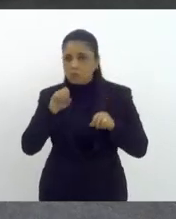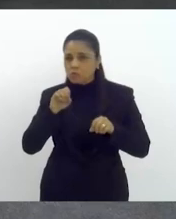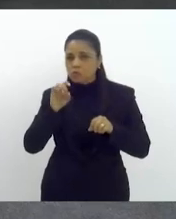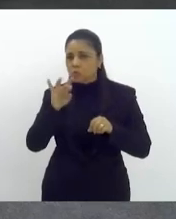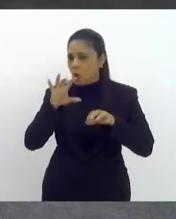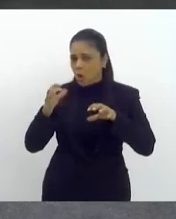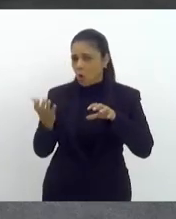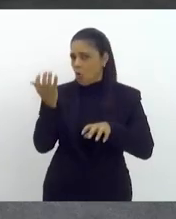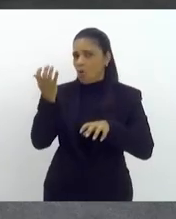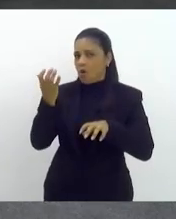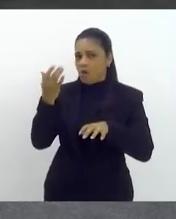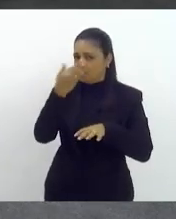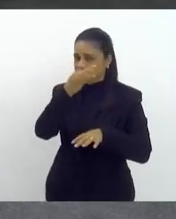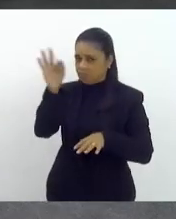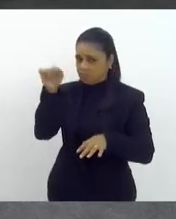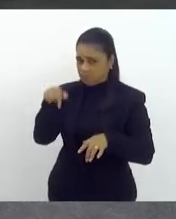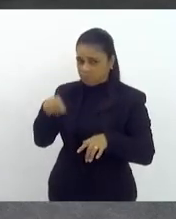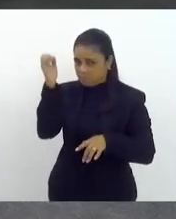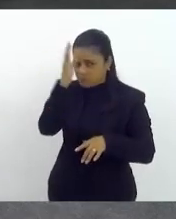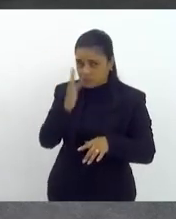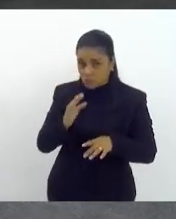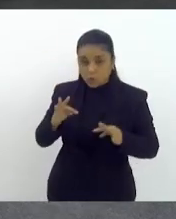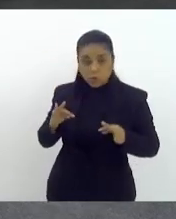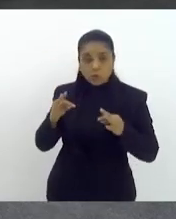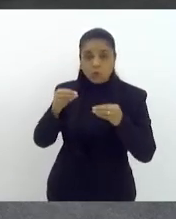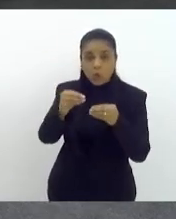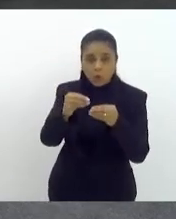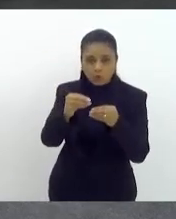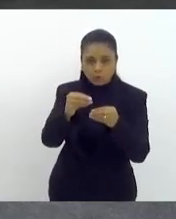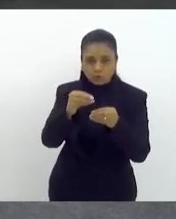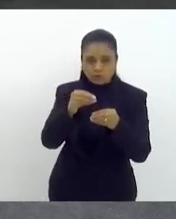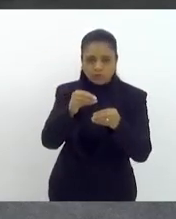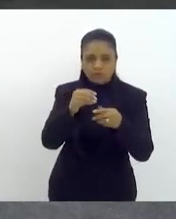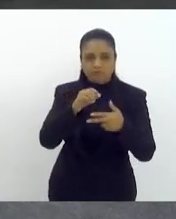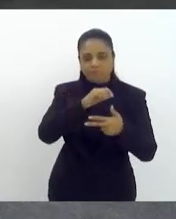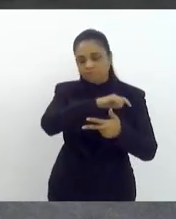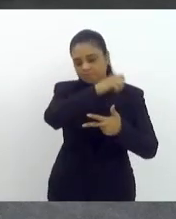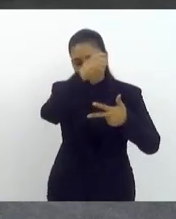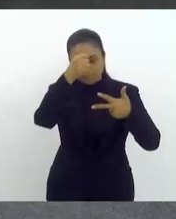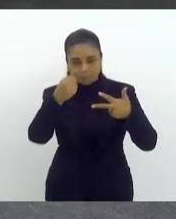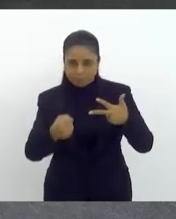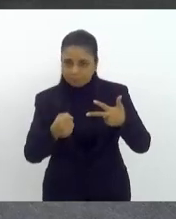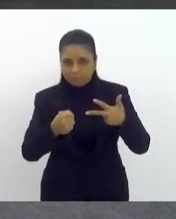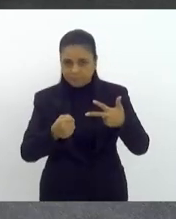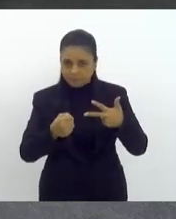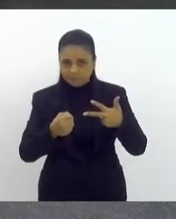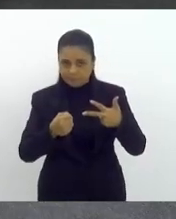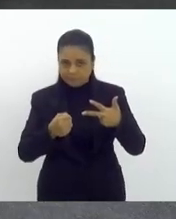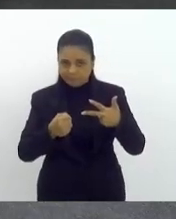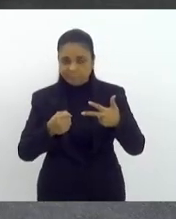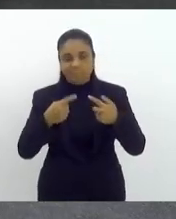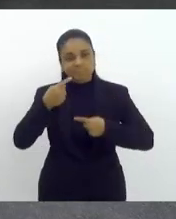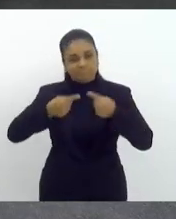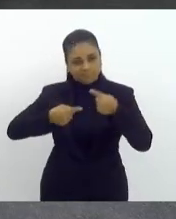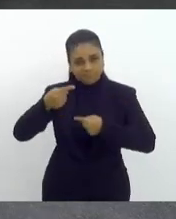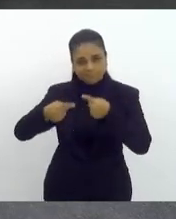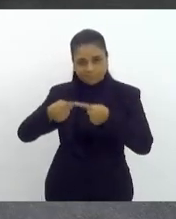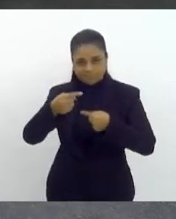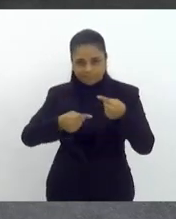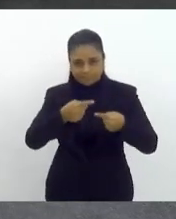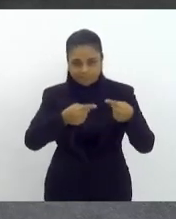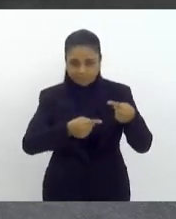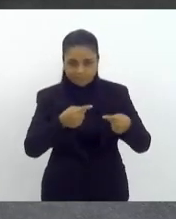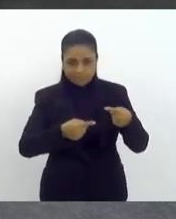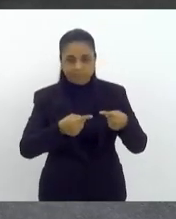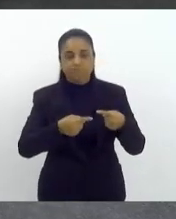nacional brasileiro mas é dever de todos os entes Federados fazer e promover essa discussão e que está estimular que